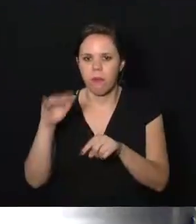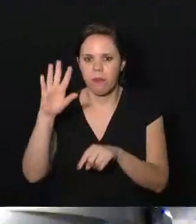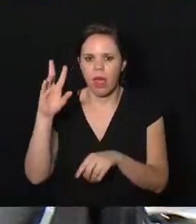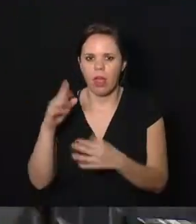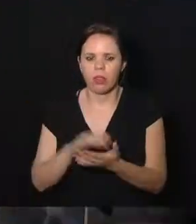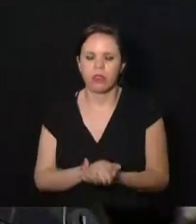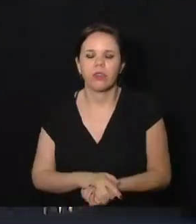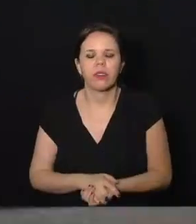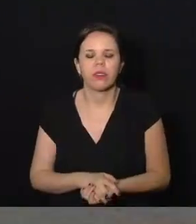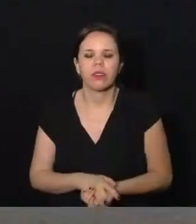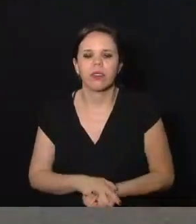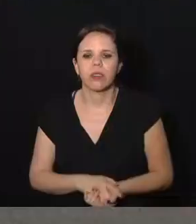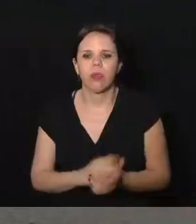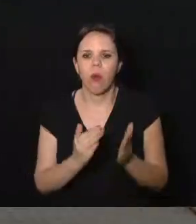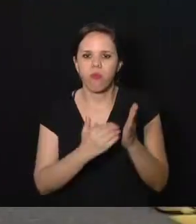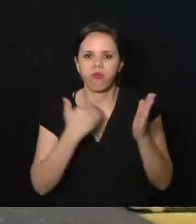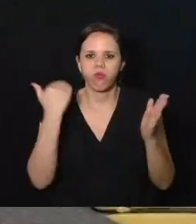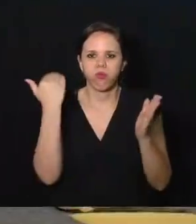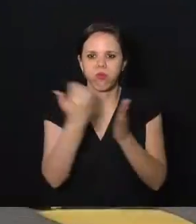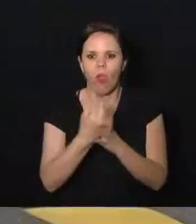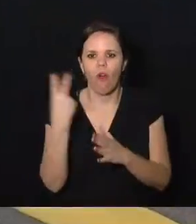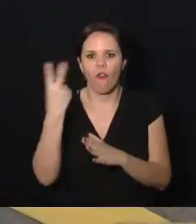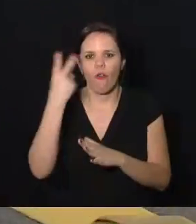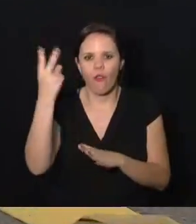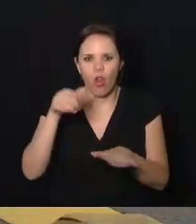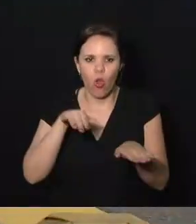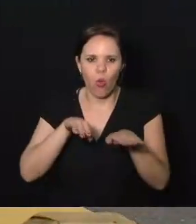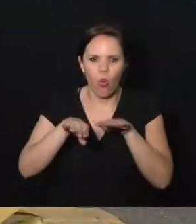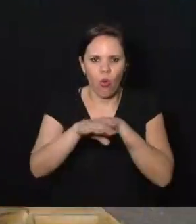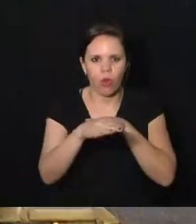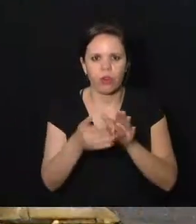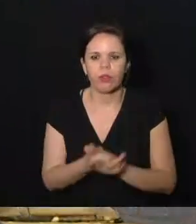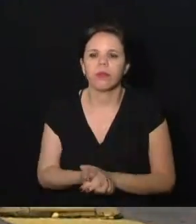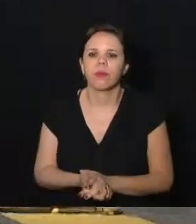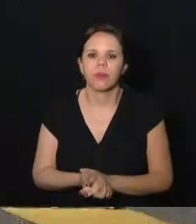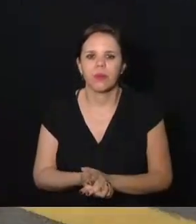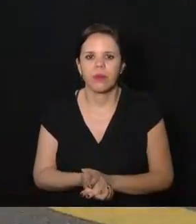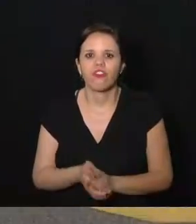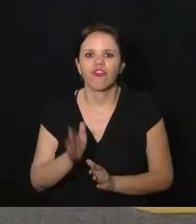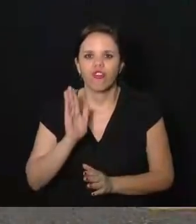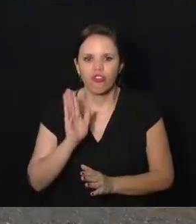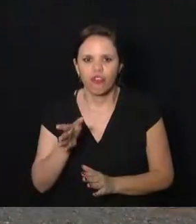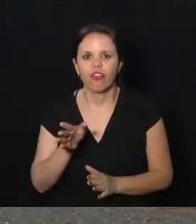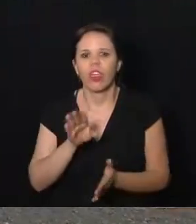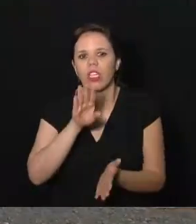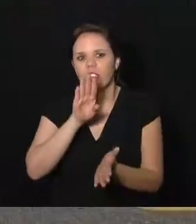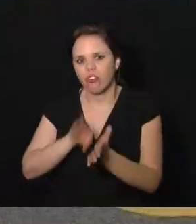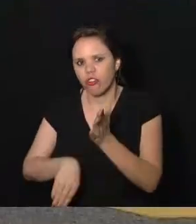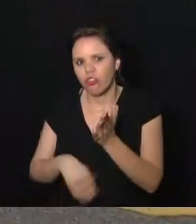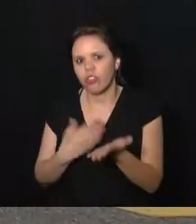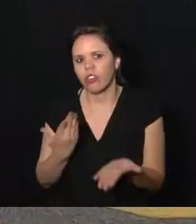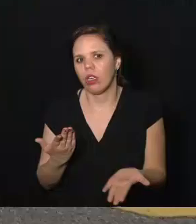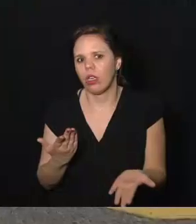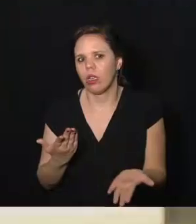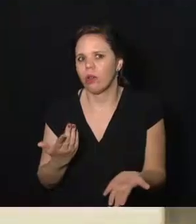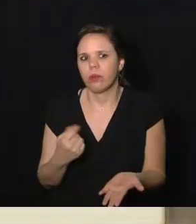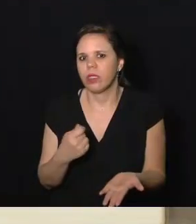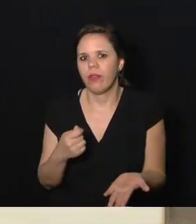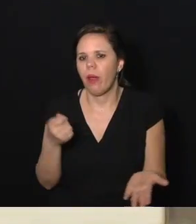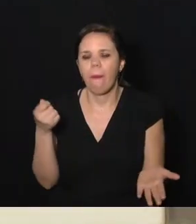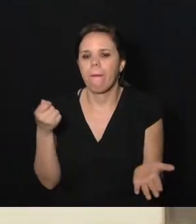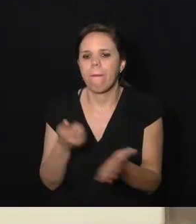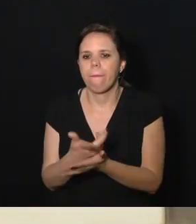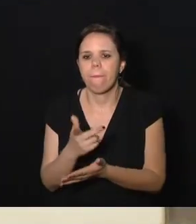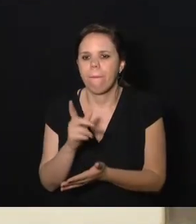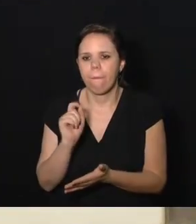valor do estacionamento, ele já seria isento, ele não teria mais que